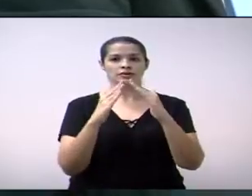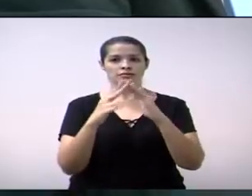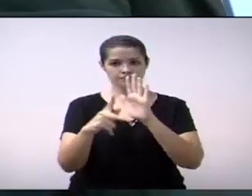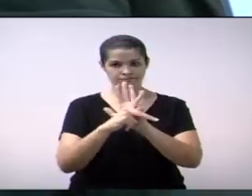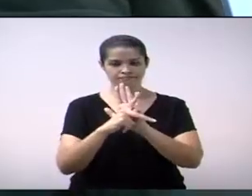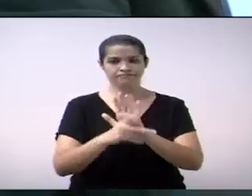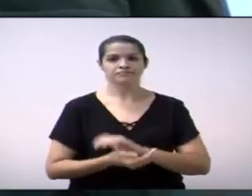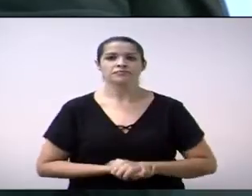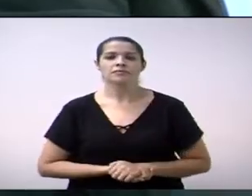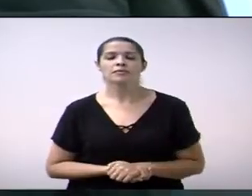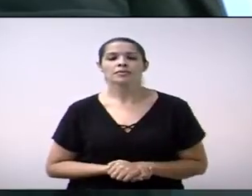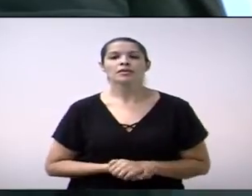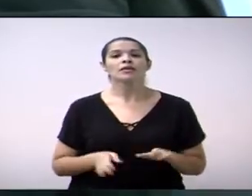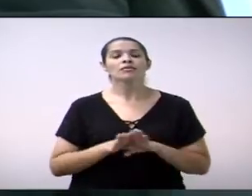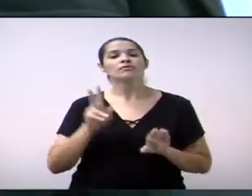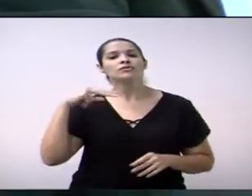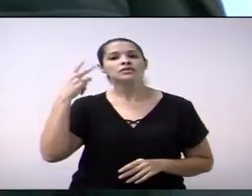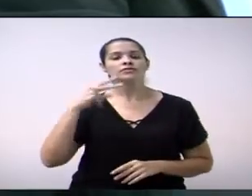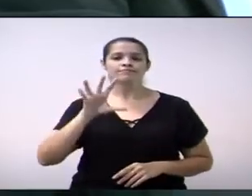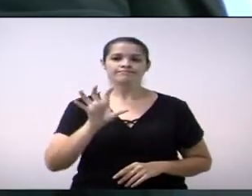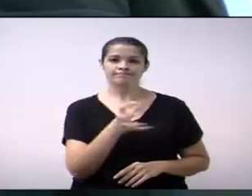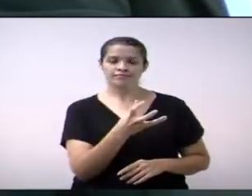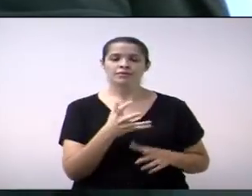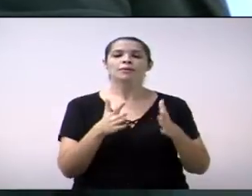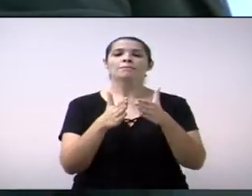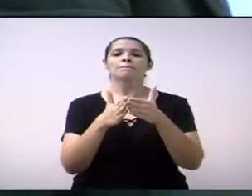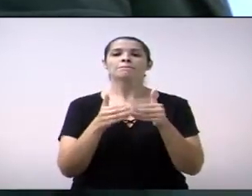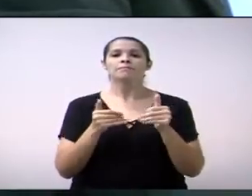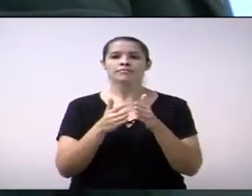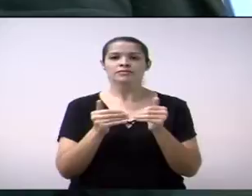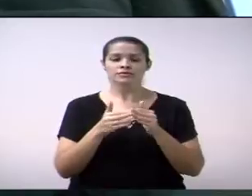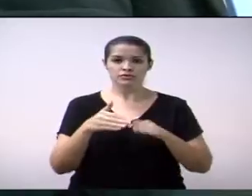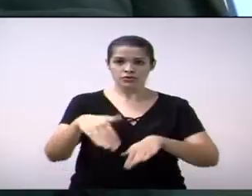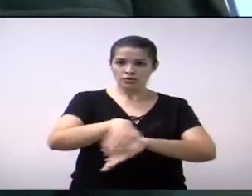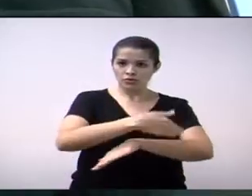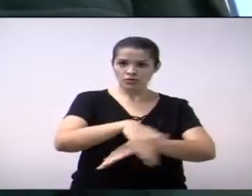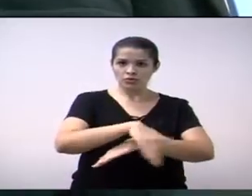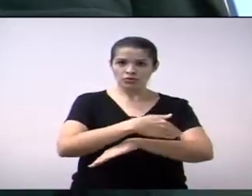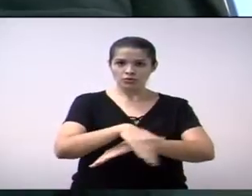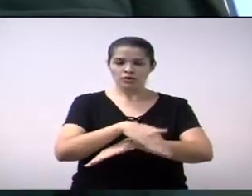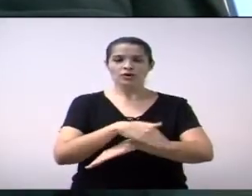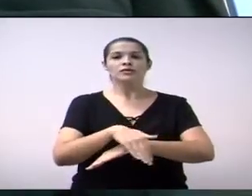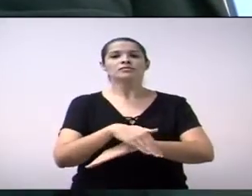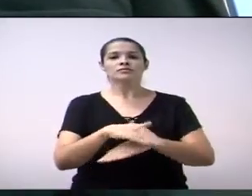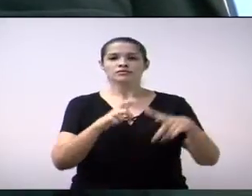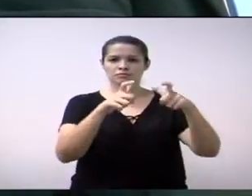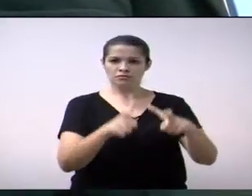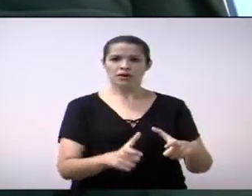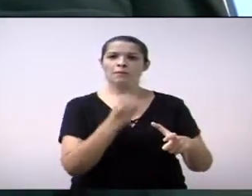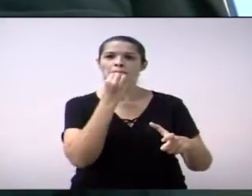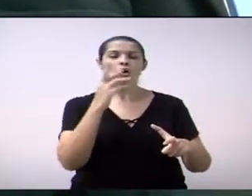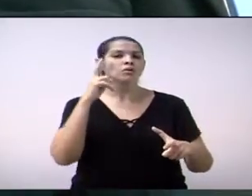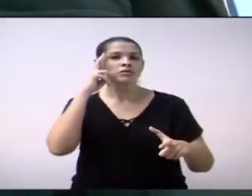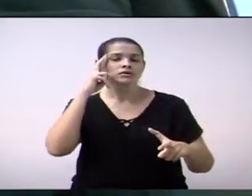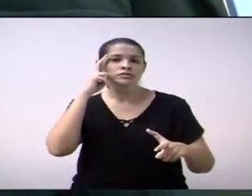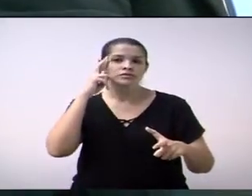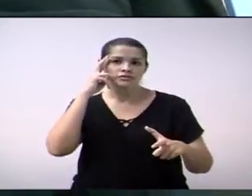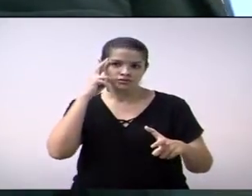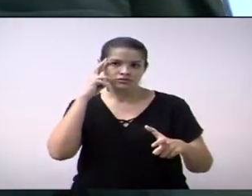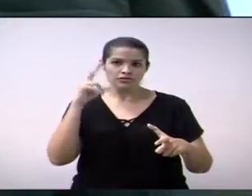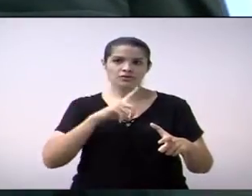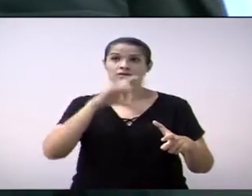Executivo sinalização de limite de velocidade nas principais ruas do bairro Bom Retiro, priorizando as ruas 10 e